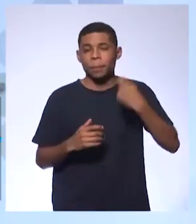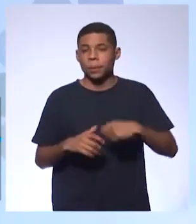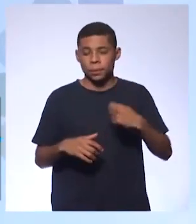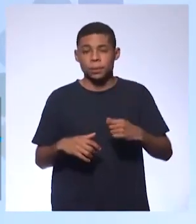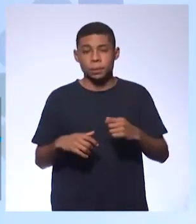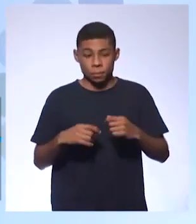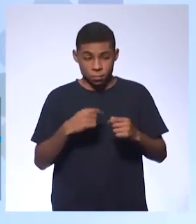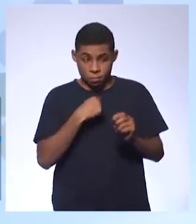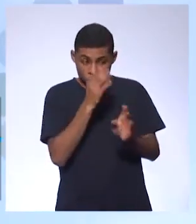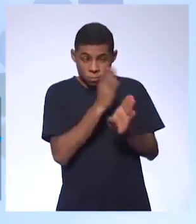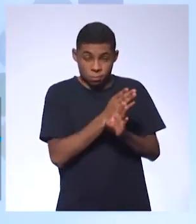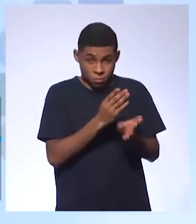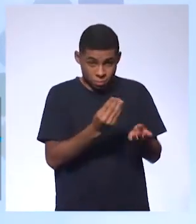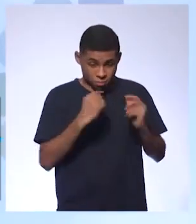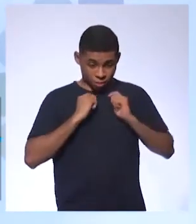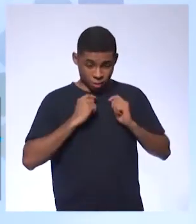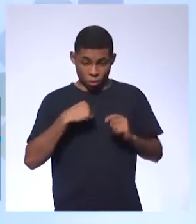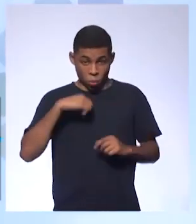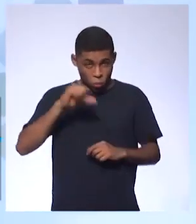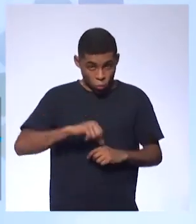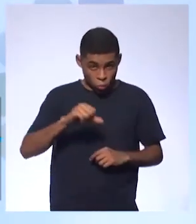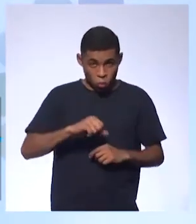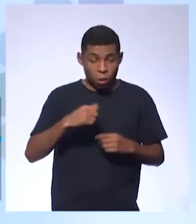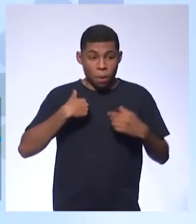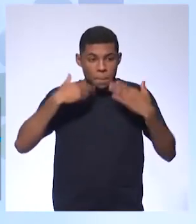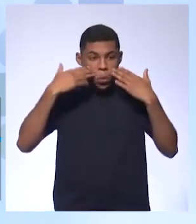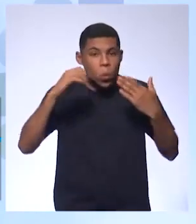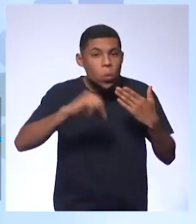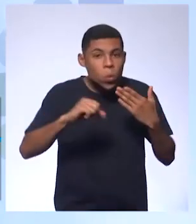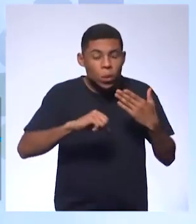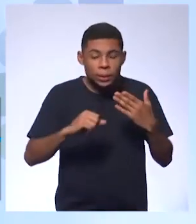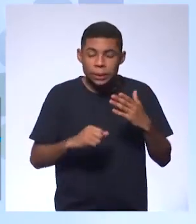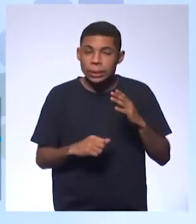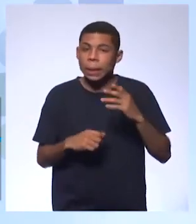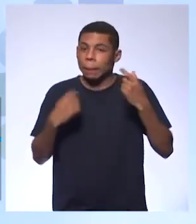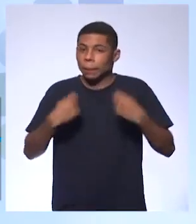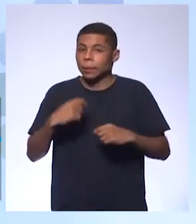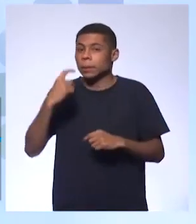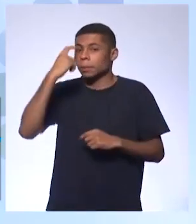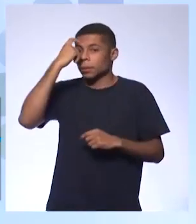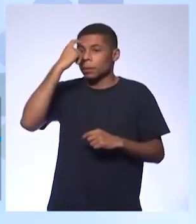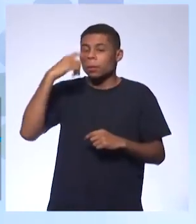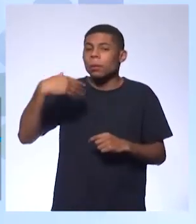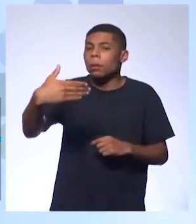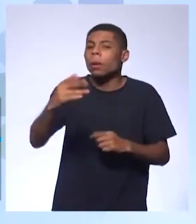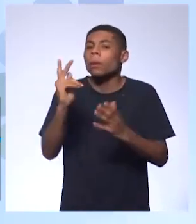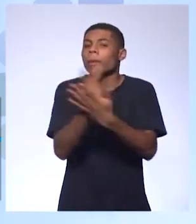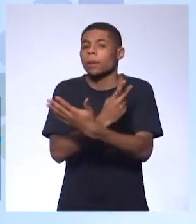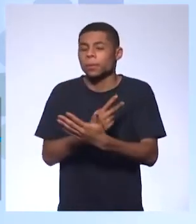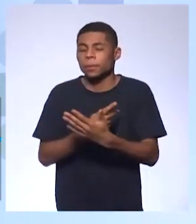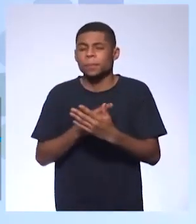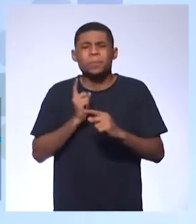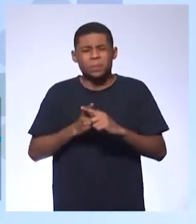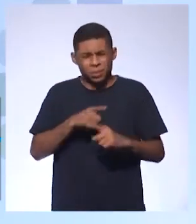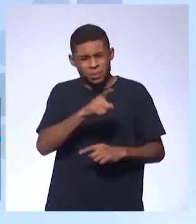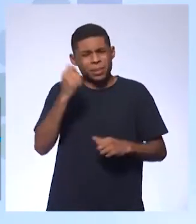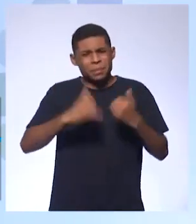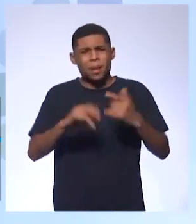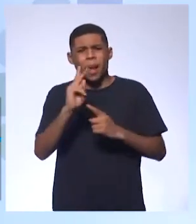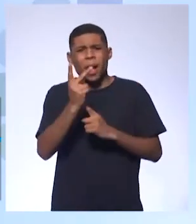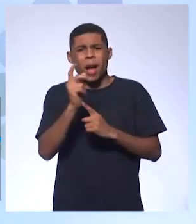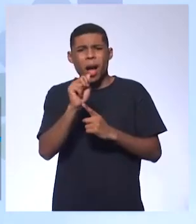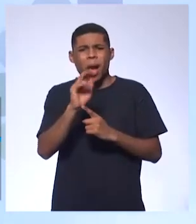hábito, ou eu descobrir por que eu tenho esse bom hábito, eu preciso ir na recompensa. Ah, professora, por que a gente está falando tanto de hábito?